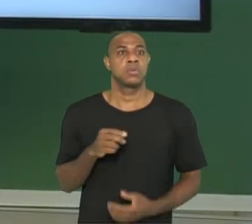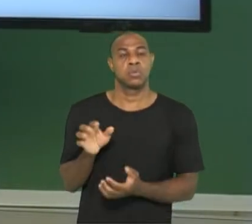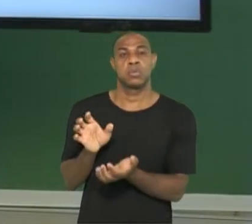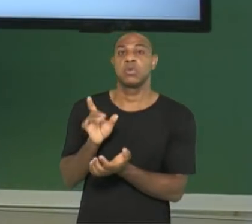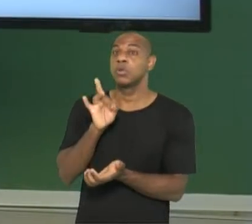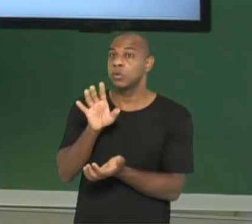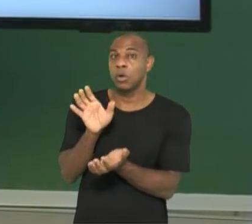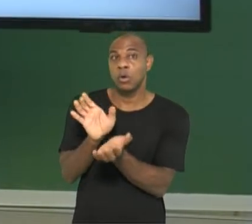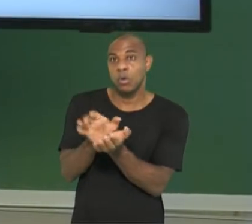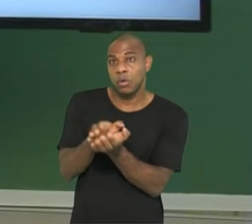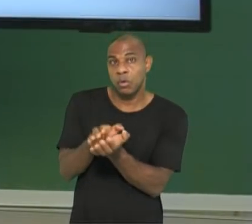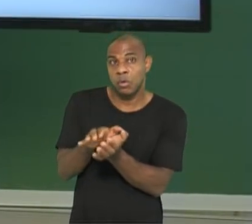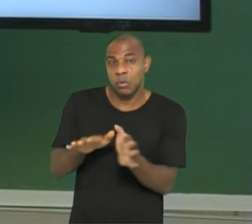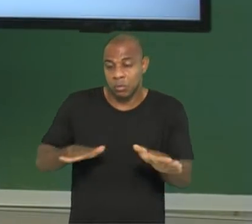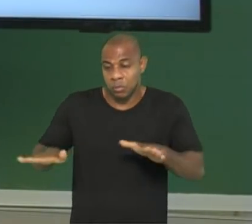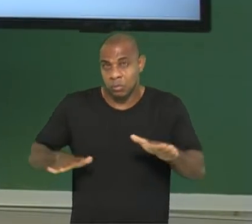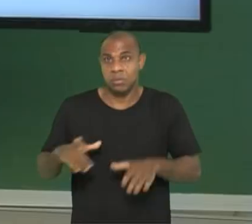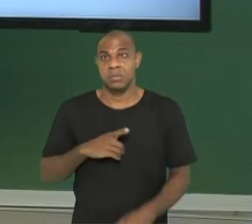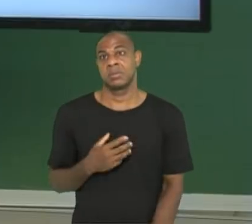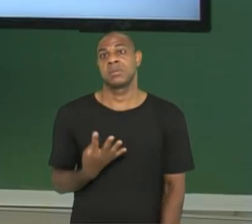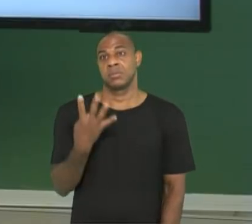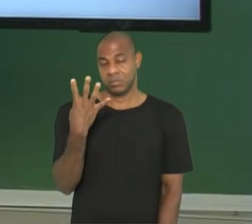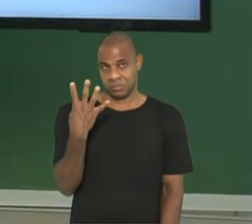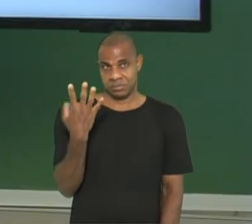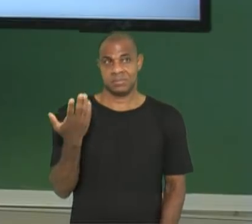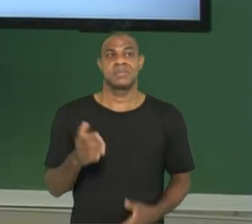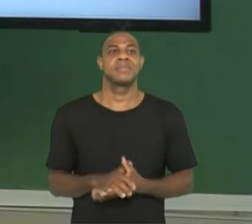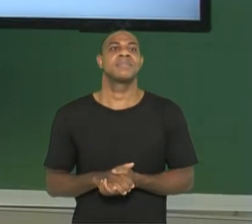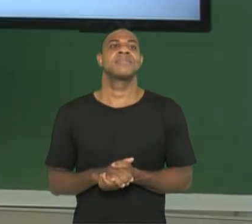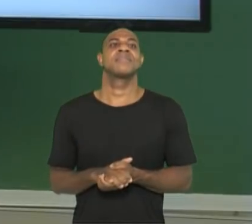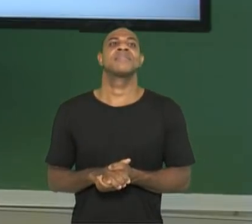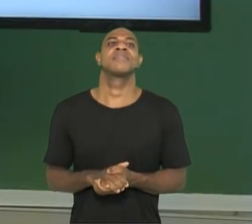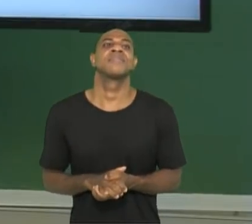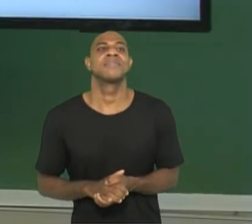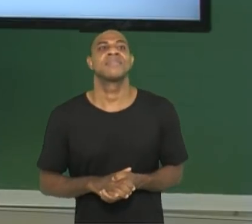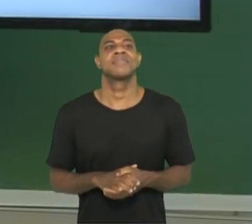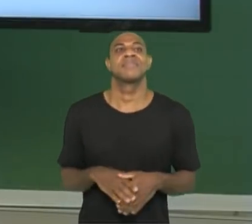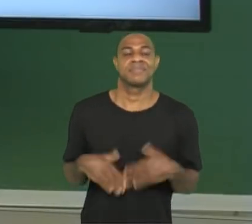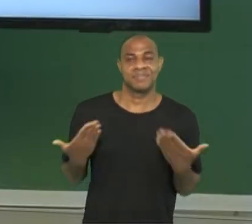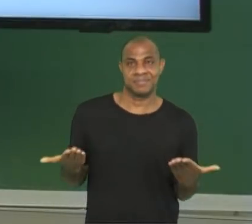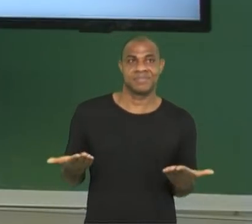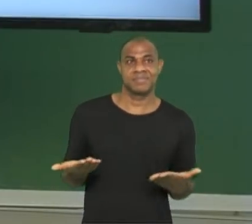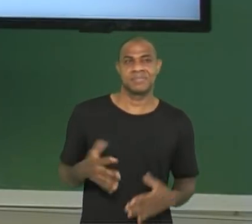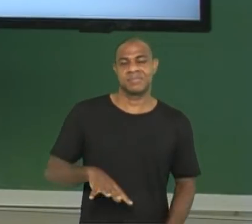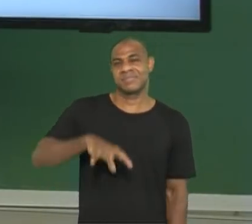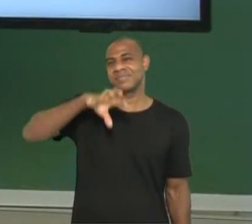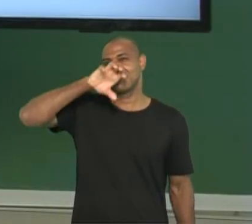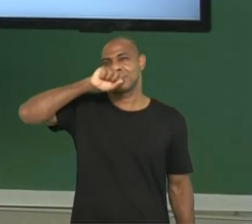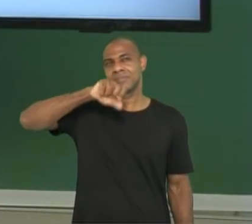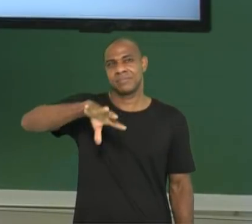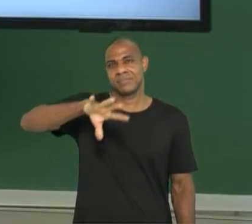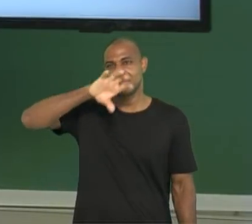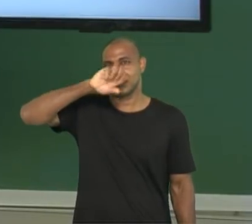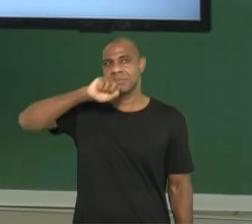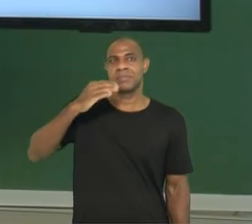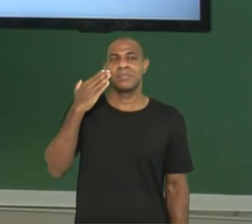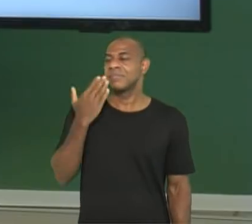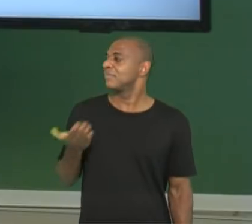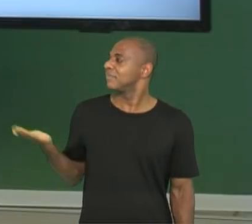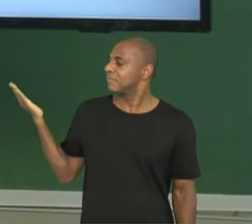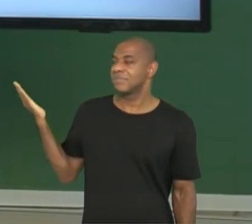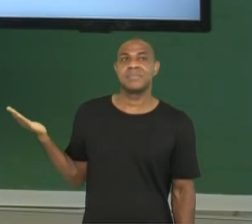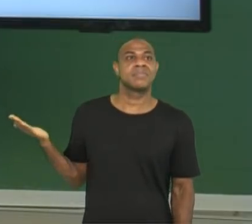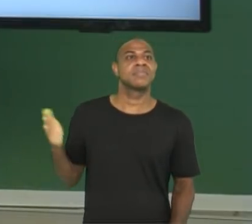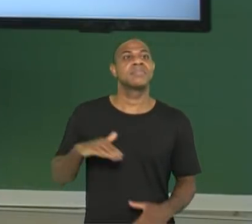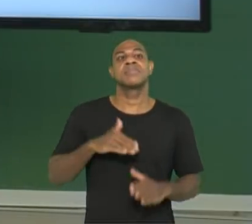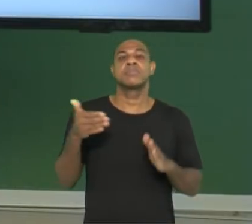4. Então, facilitou a vida agora, não facilitou? Falando agora de respiração, todos eles